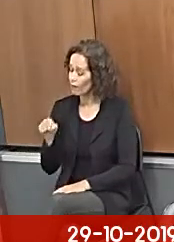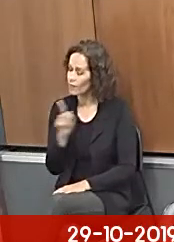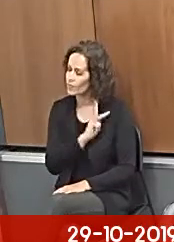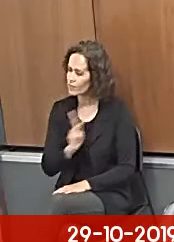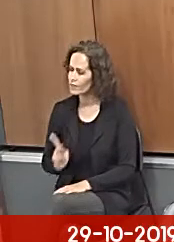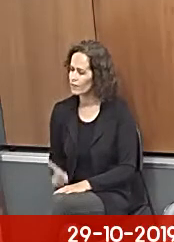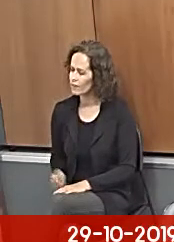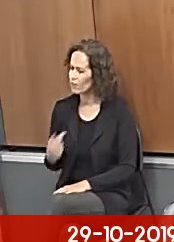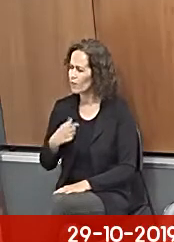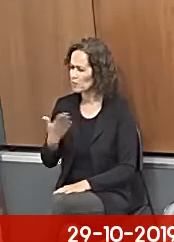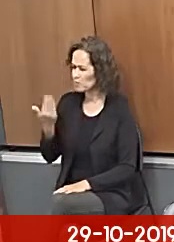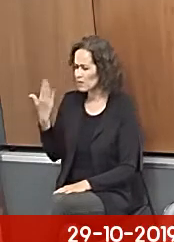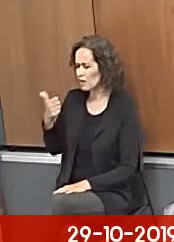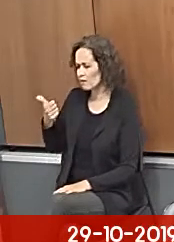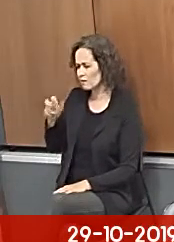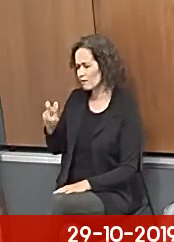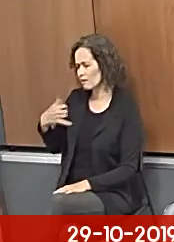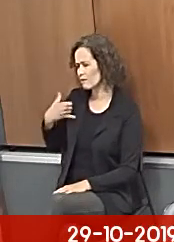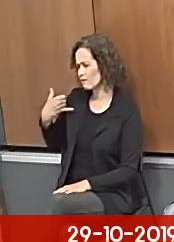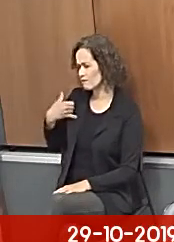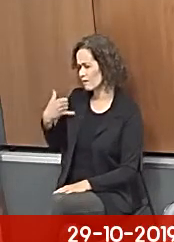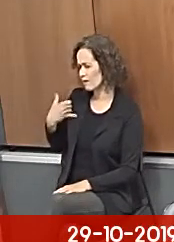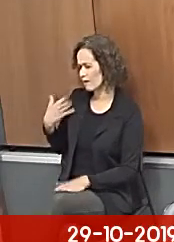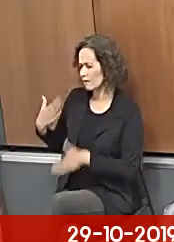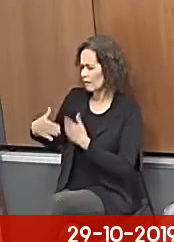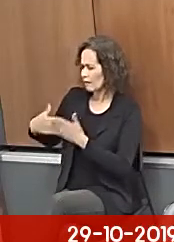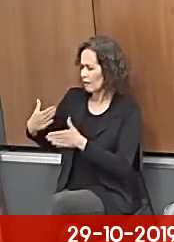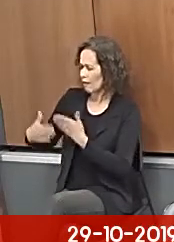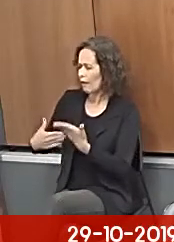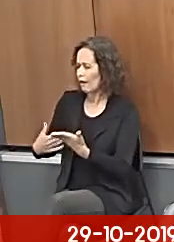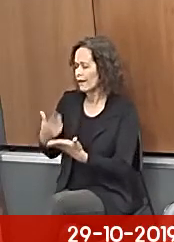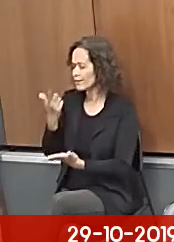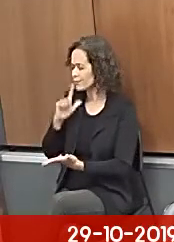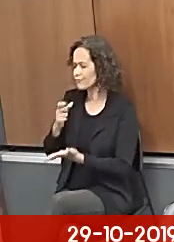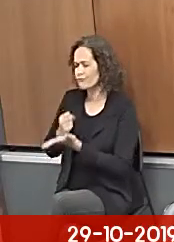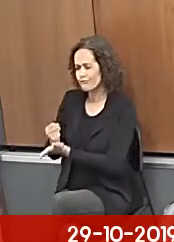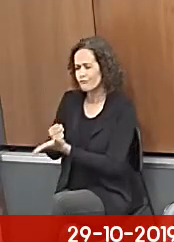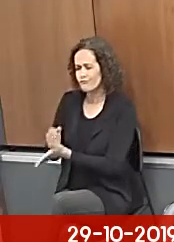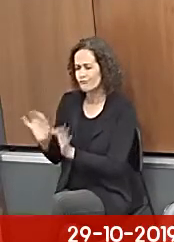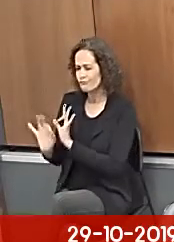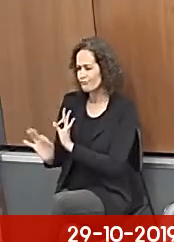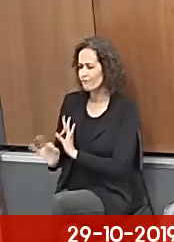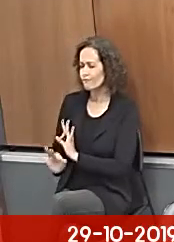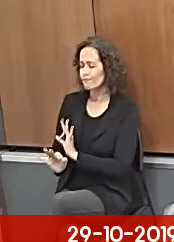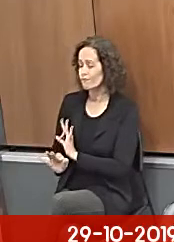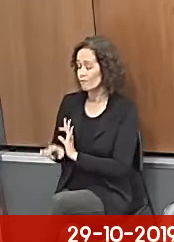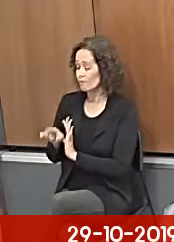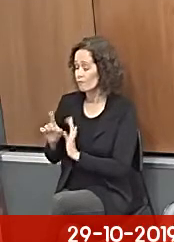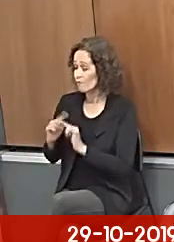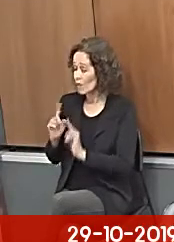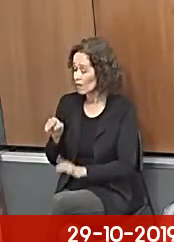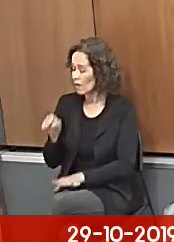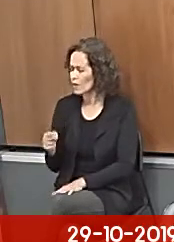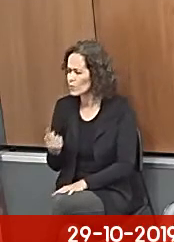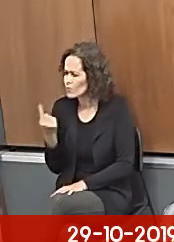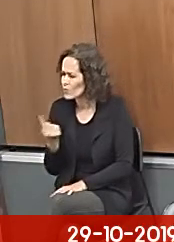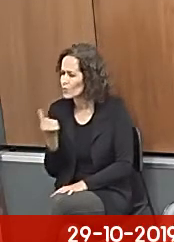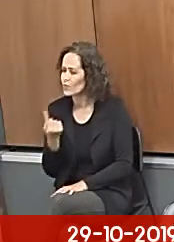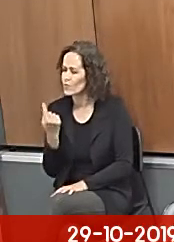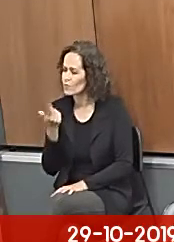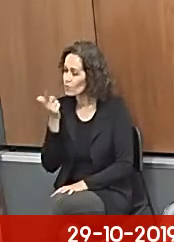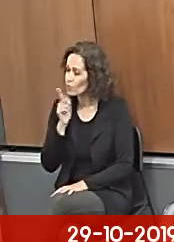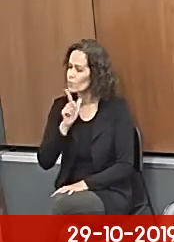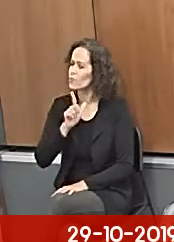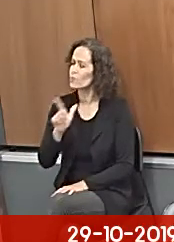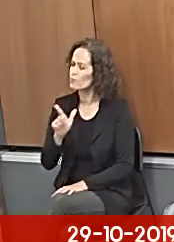quando eu tinha 15 anos de idade, que eu não conseguia ajudar e outras pessoas não conseguiam ajudar, que sozinho conseguiu levar